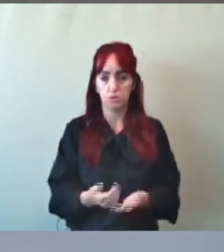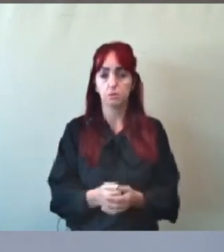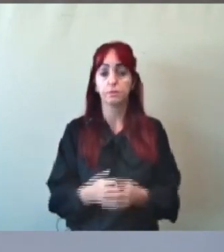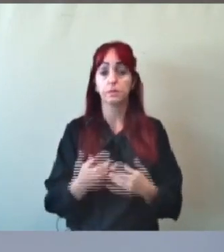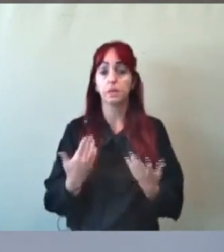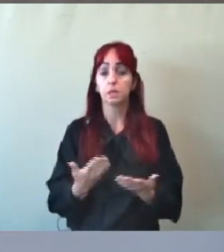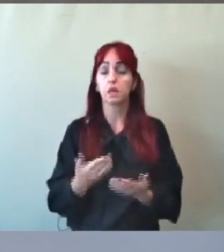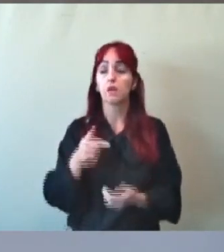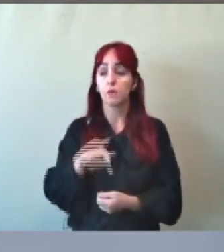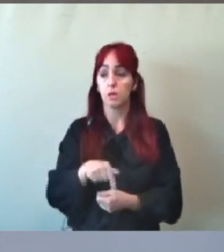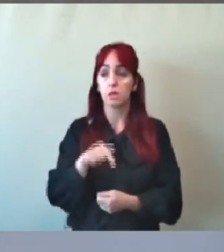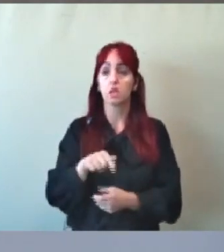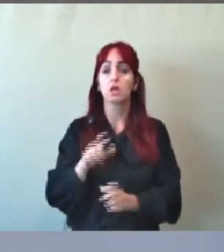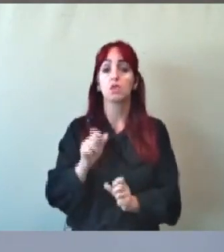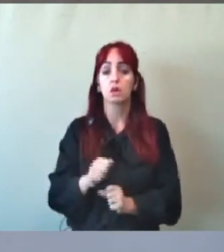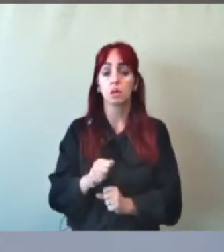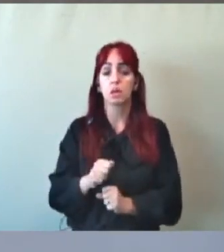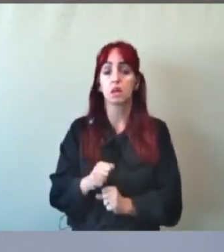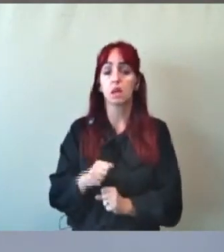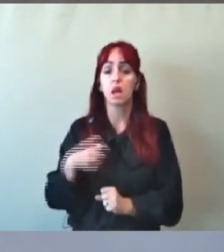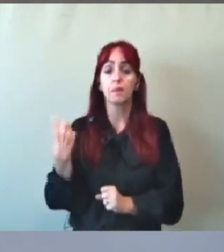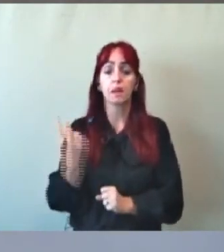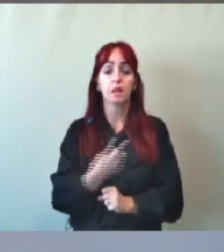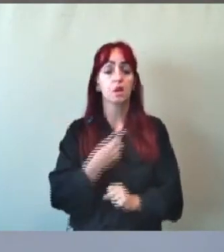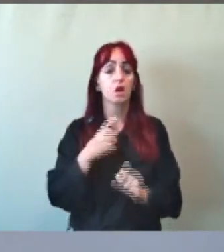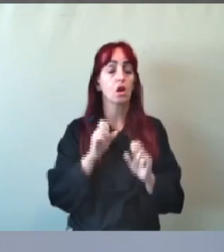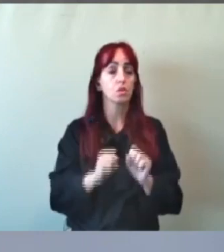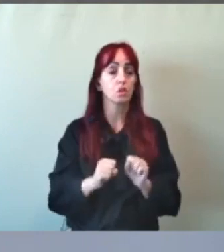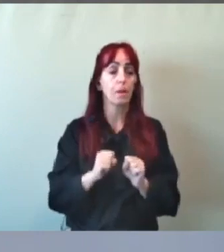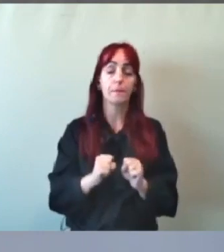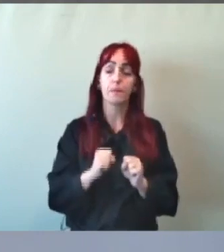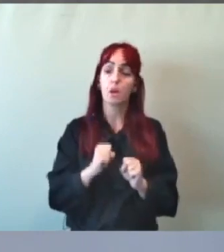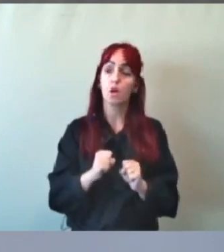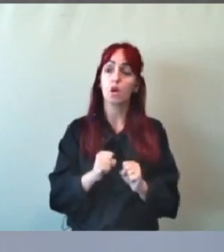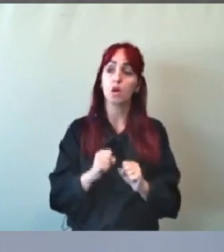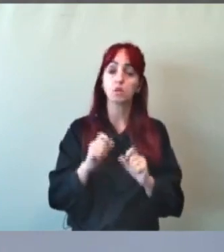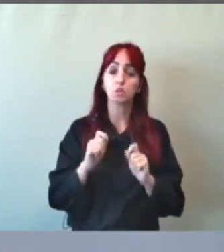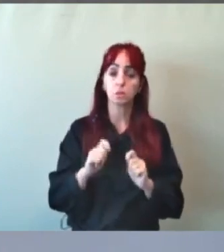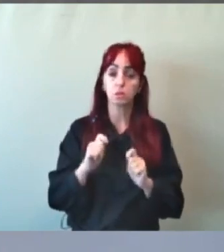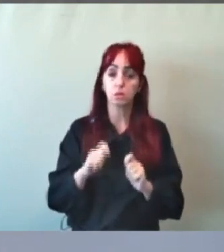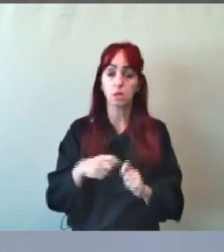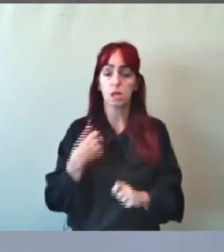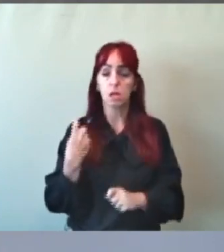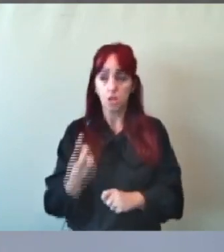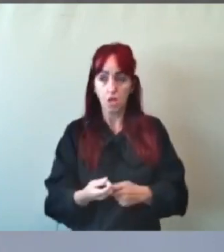Preto, para que a gente possa levantar a nossa voz junto com os